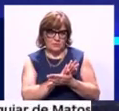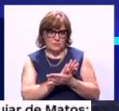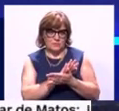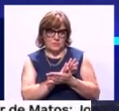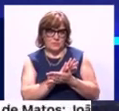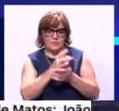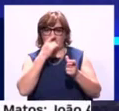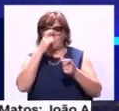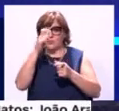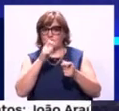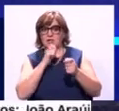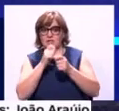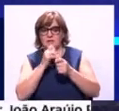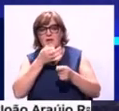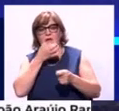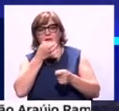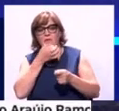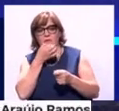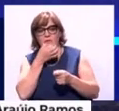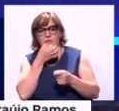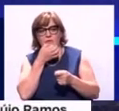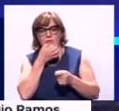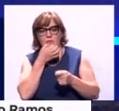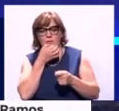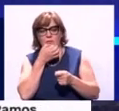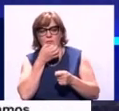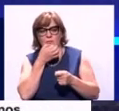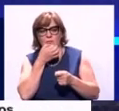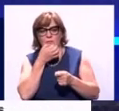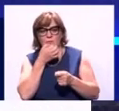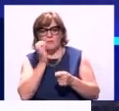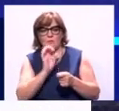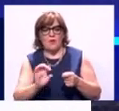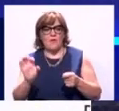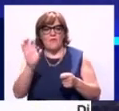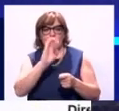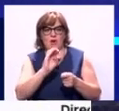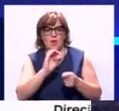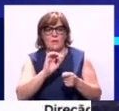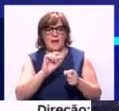que a pessoa entrevistada falou numa forma de sponsorização, naming.